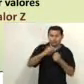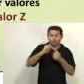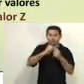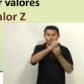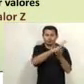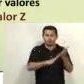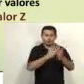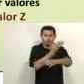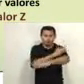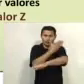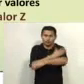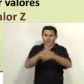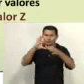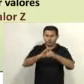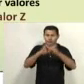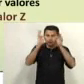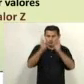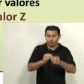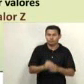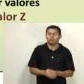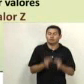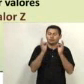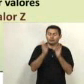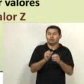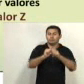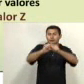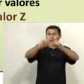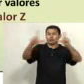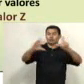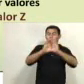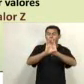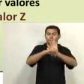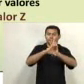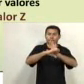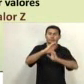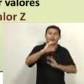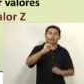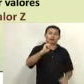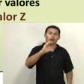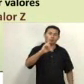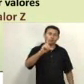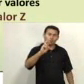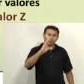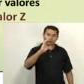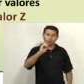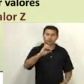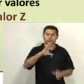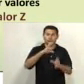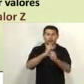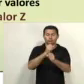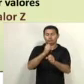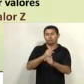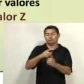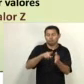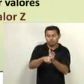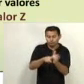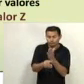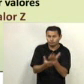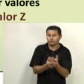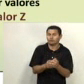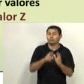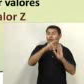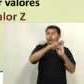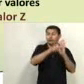exercícios práticos em relação a isso. Vai ficar com certeza claro o conceito de cálculo de probabilidade. Essa regra é uma das regras mais